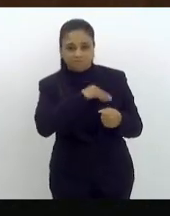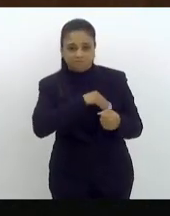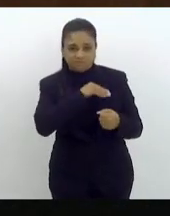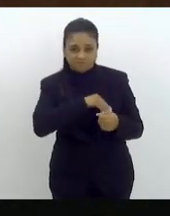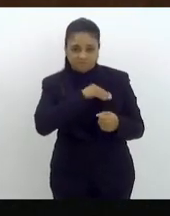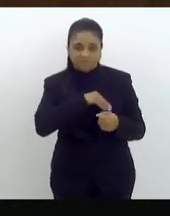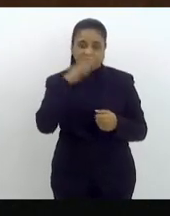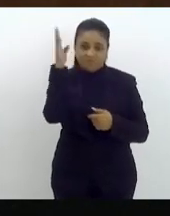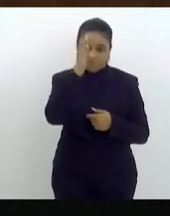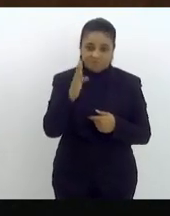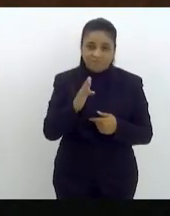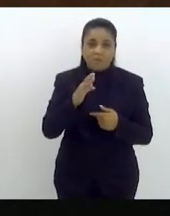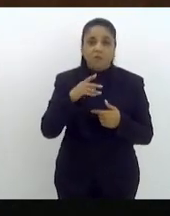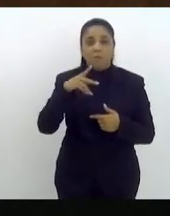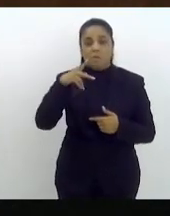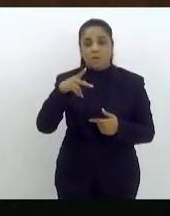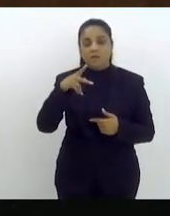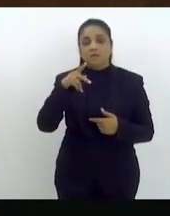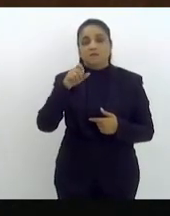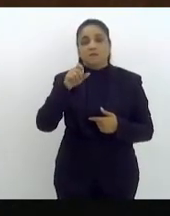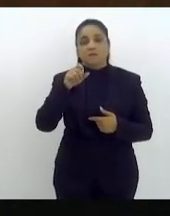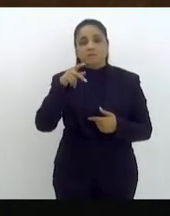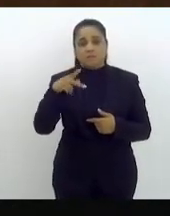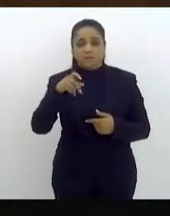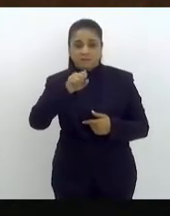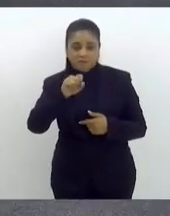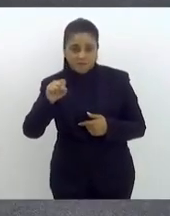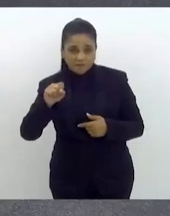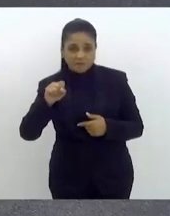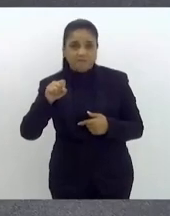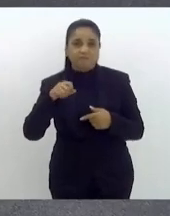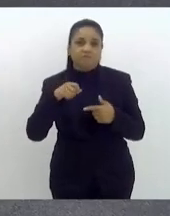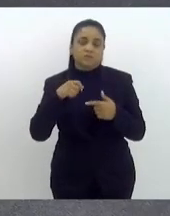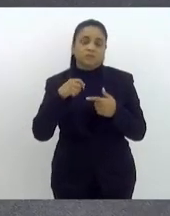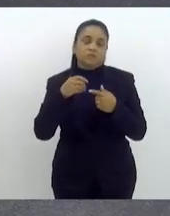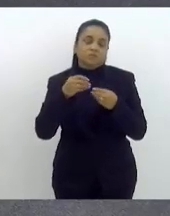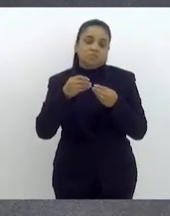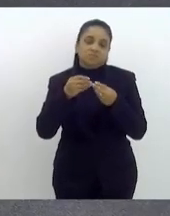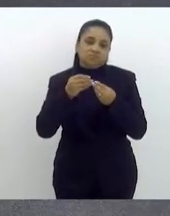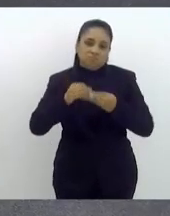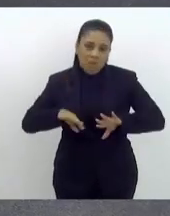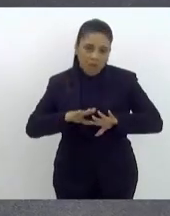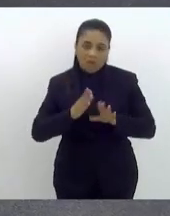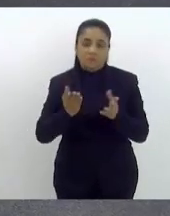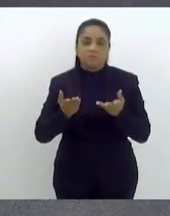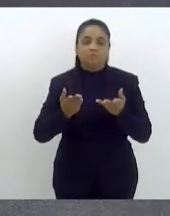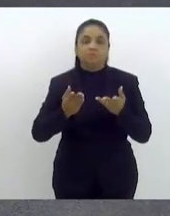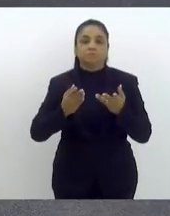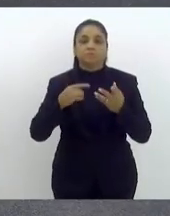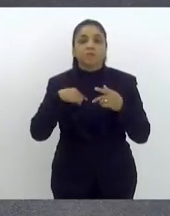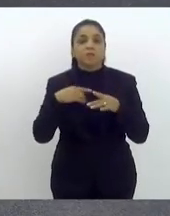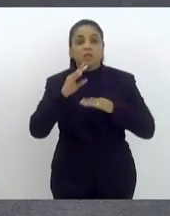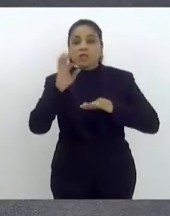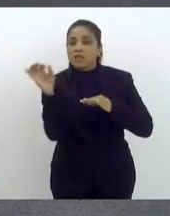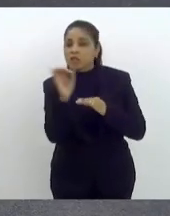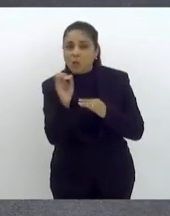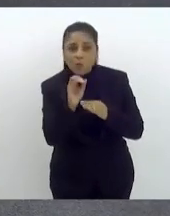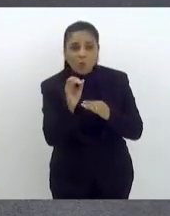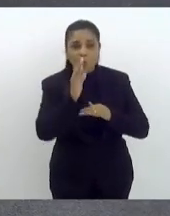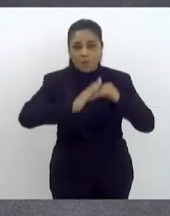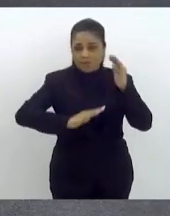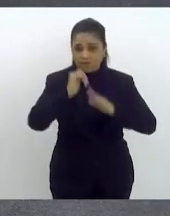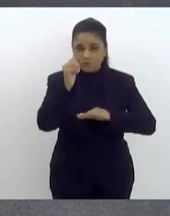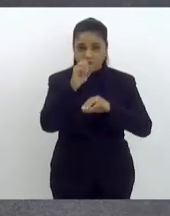não seja desmontado e garantindo o mínimo que nenhum absolutamente nenhum profissional de